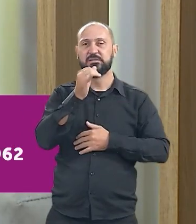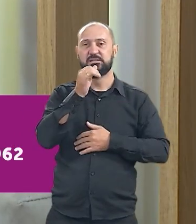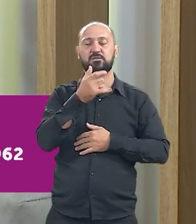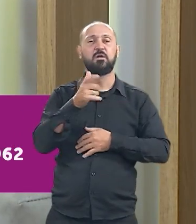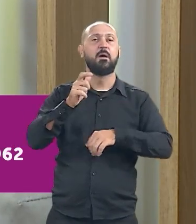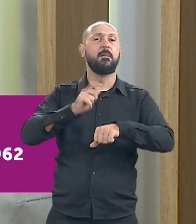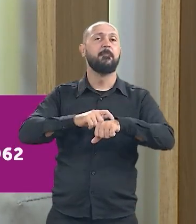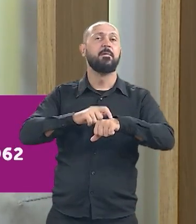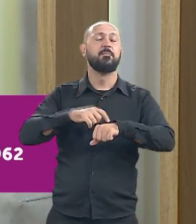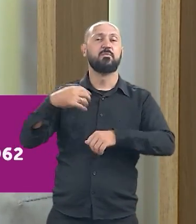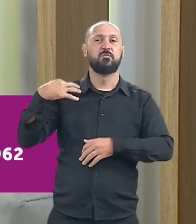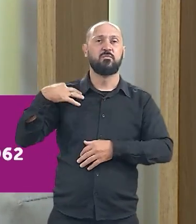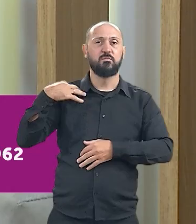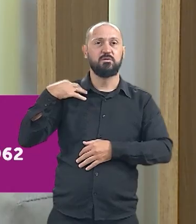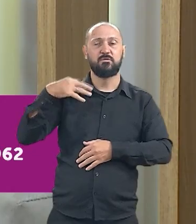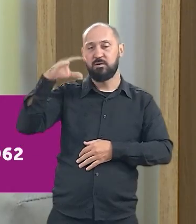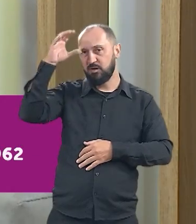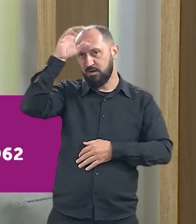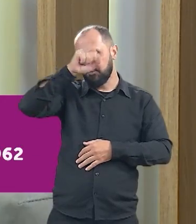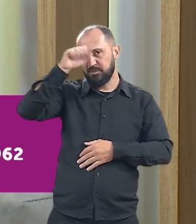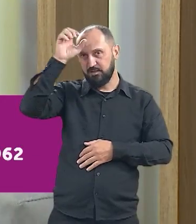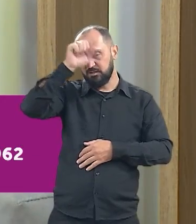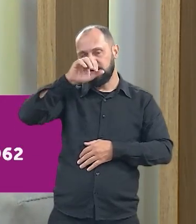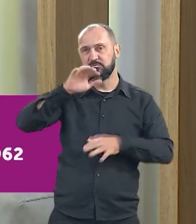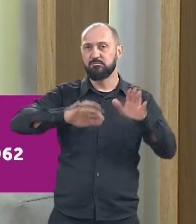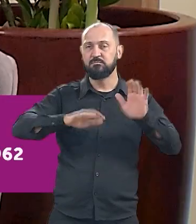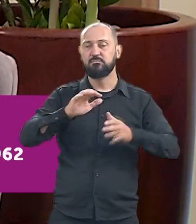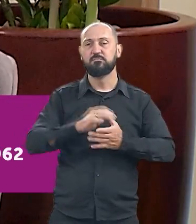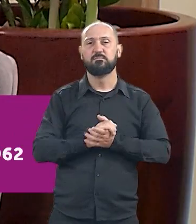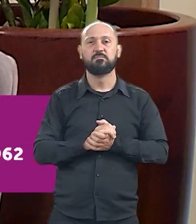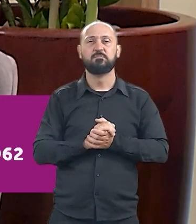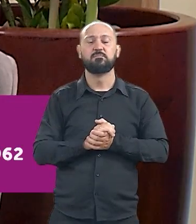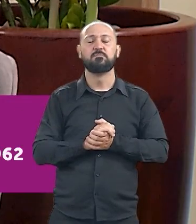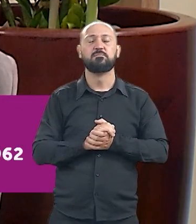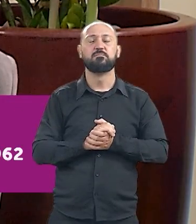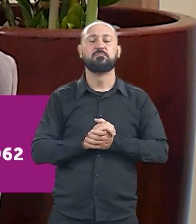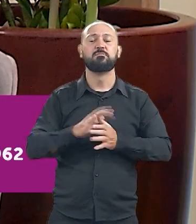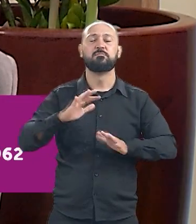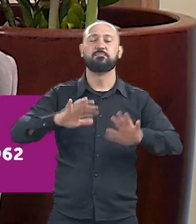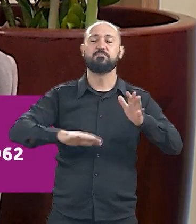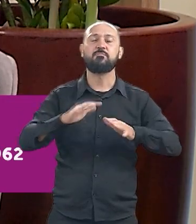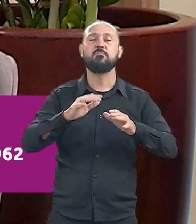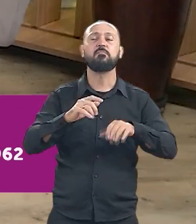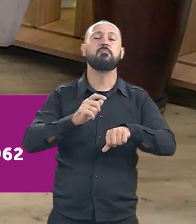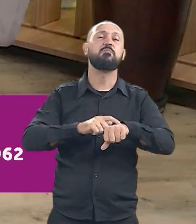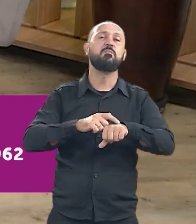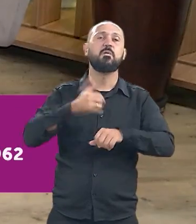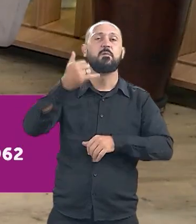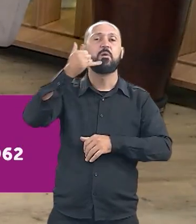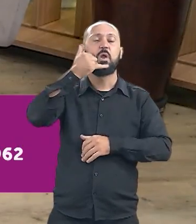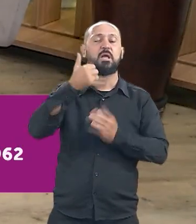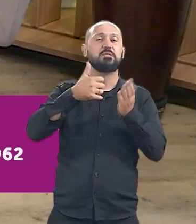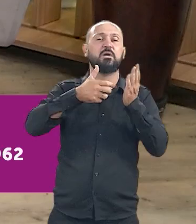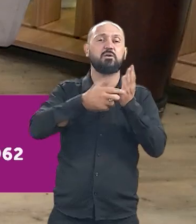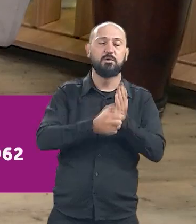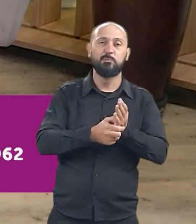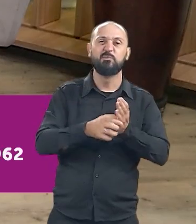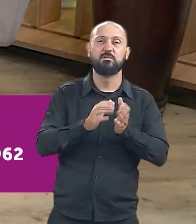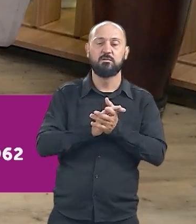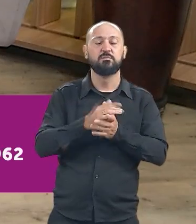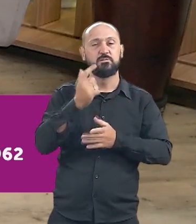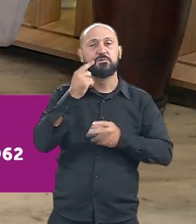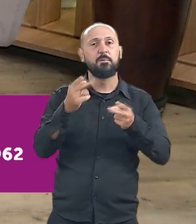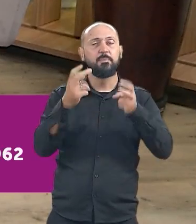né? Né? E depende. E quando desligar a ligação, por exemplo? A gente percebe. A própria pessoa também